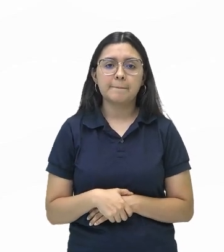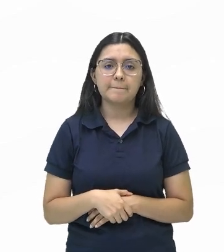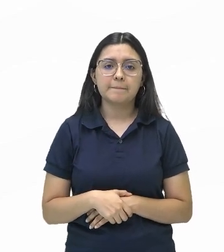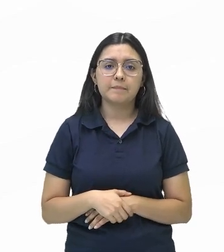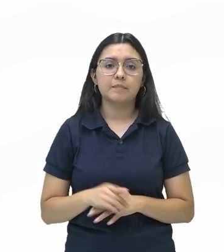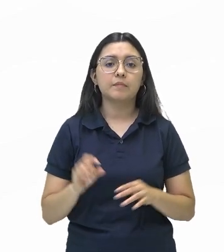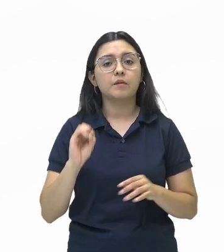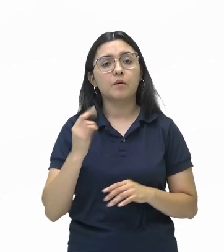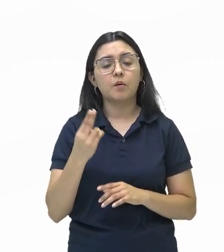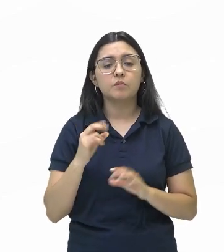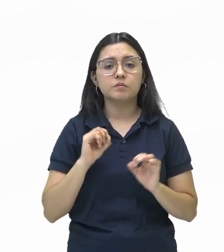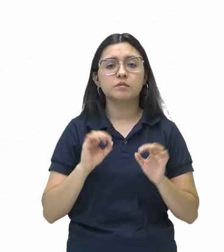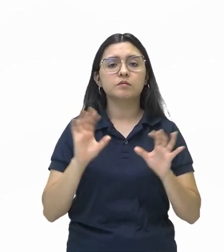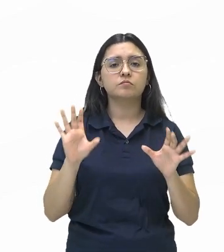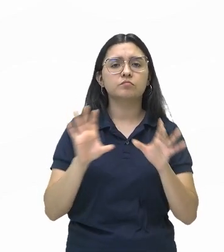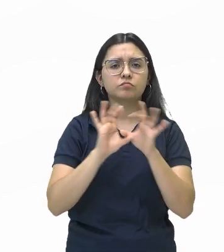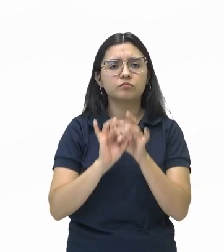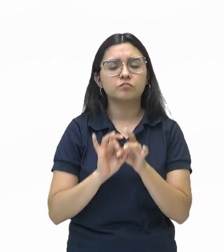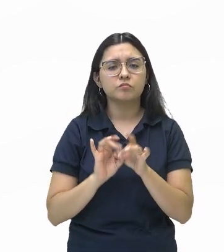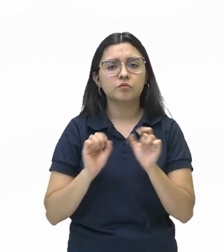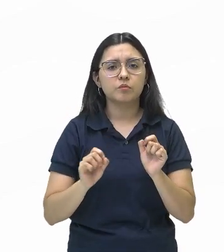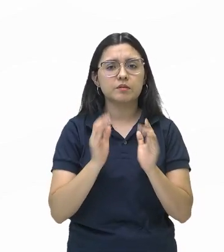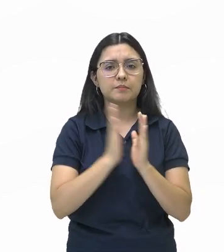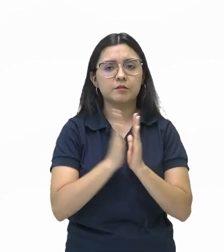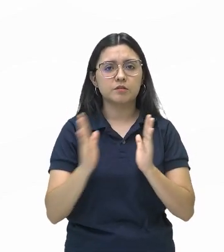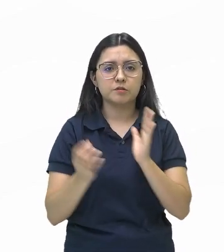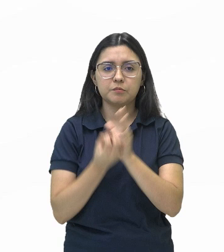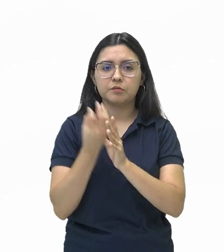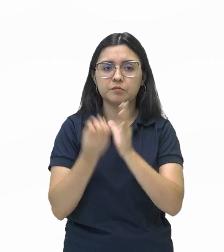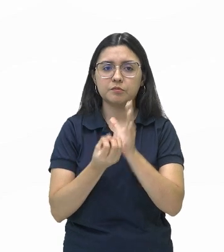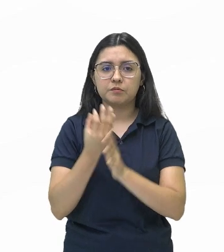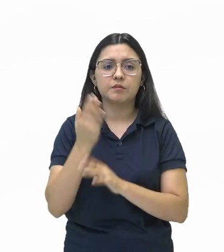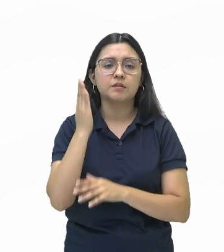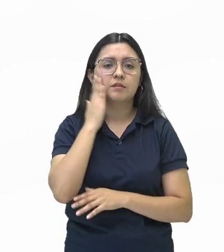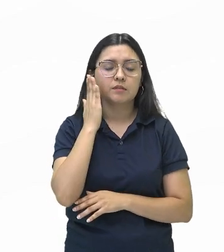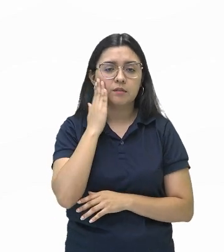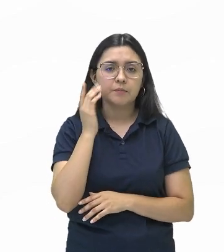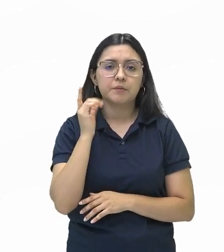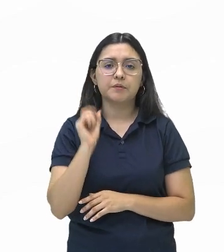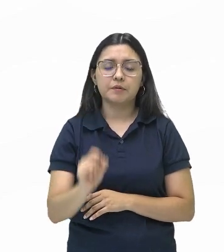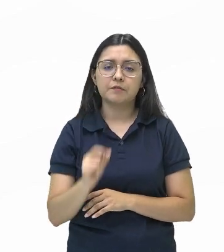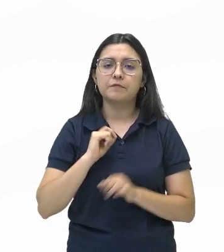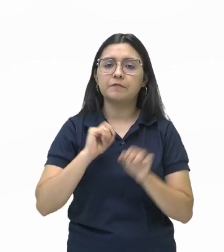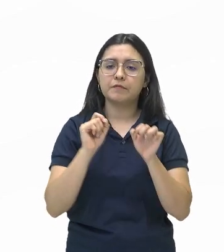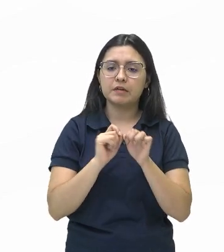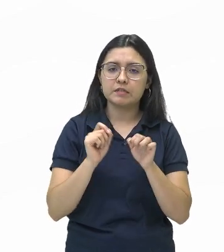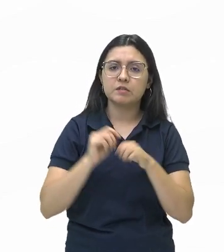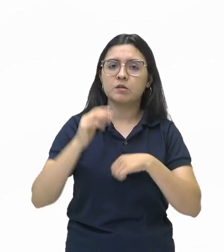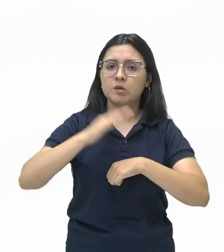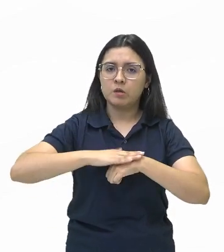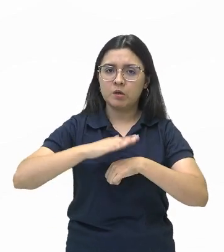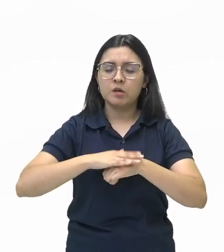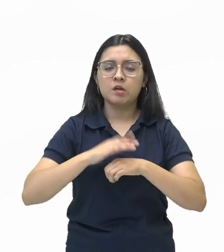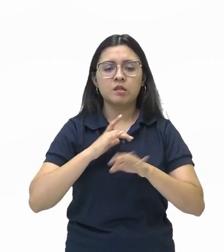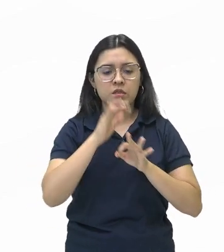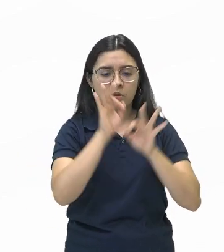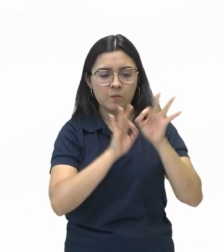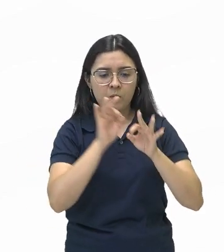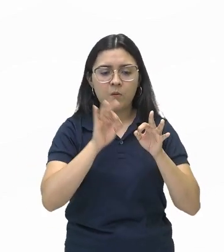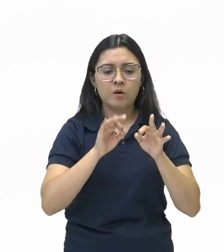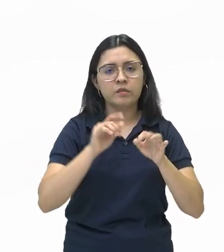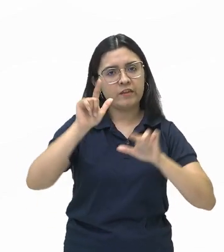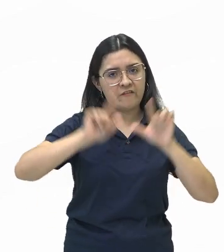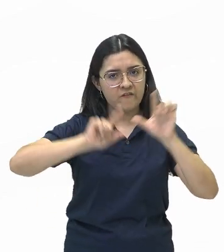ou até se conectar com o processo produtivo. Ele sabe fazer a parte dele lá da montagem de